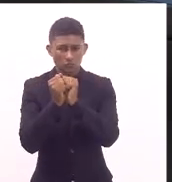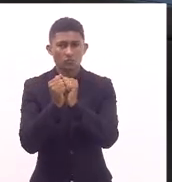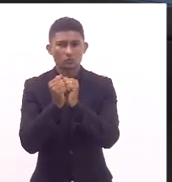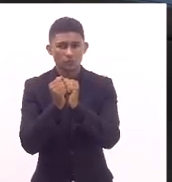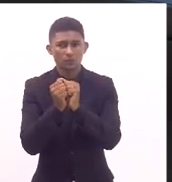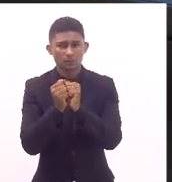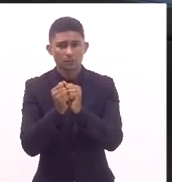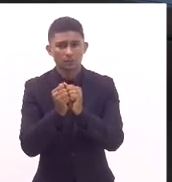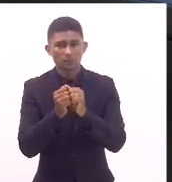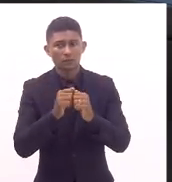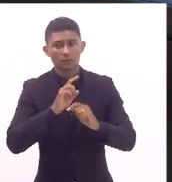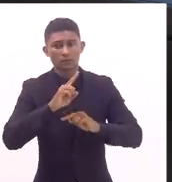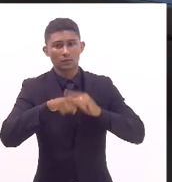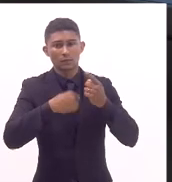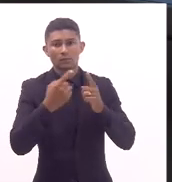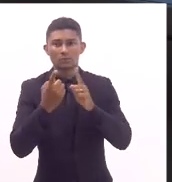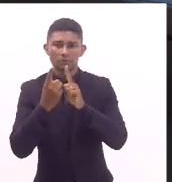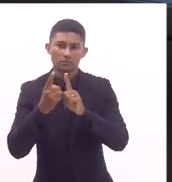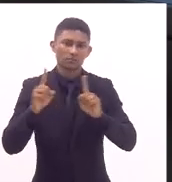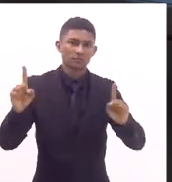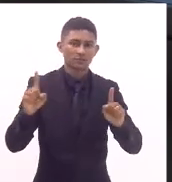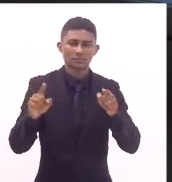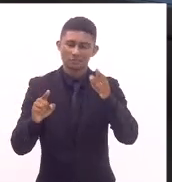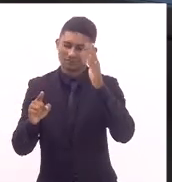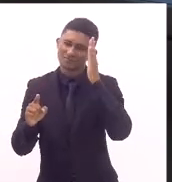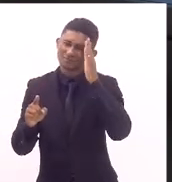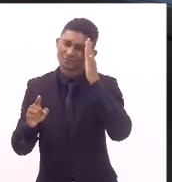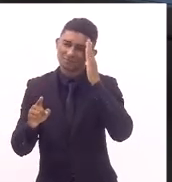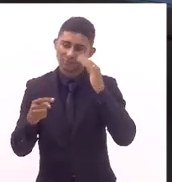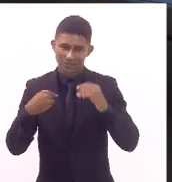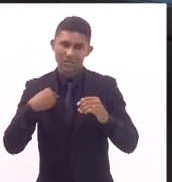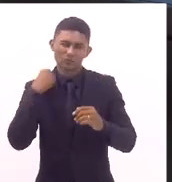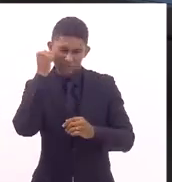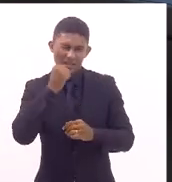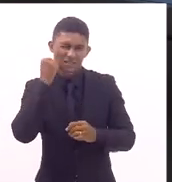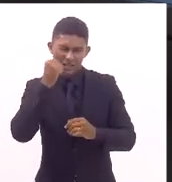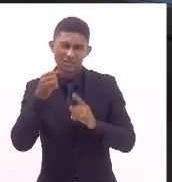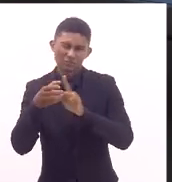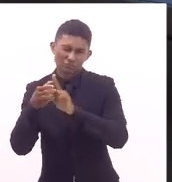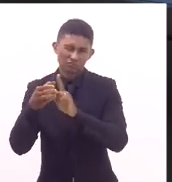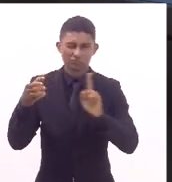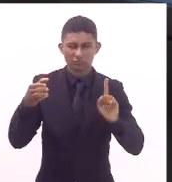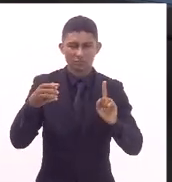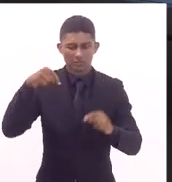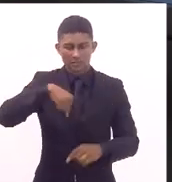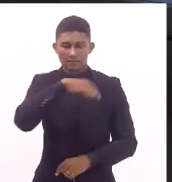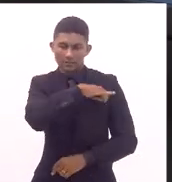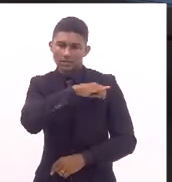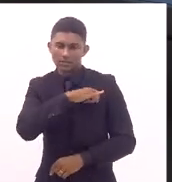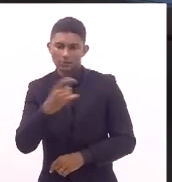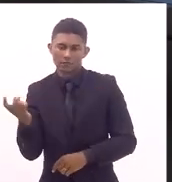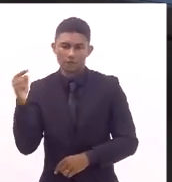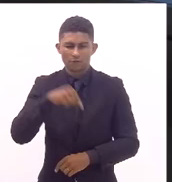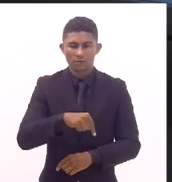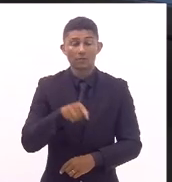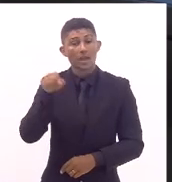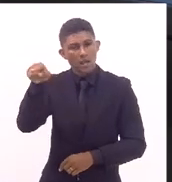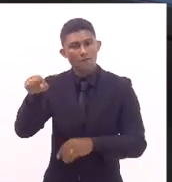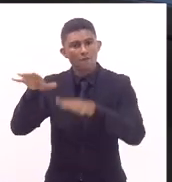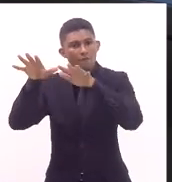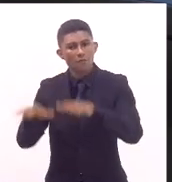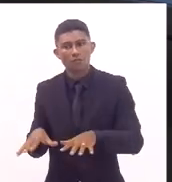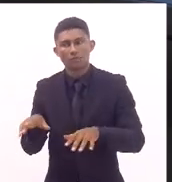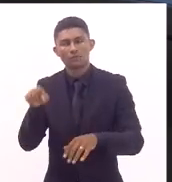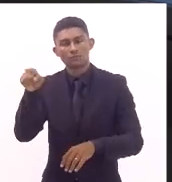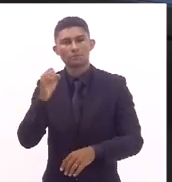a outra parte não interessa você já sabem eu saí do Senado vir para o Rio e ele ficou